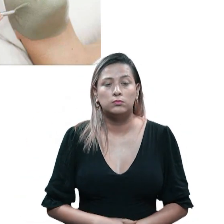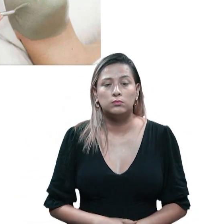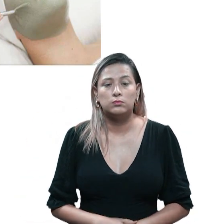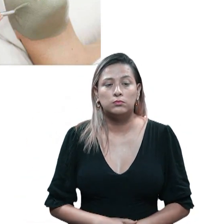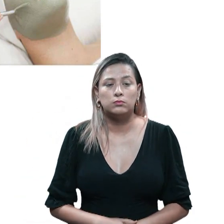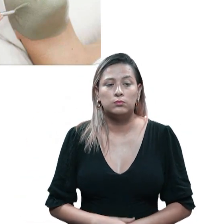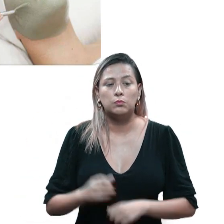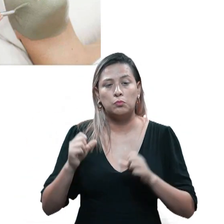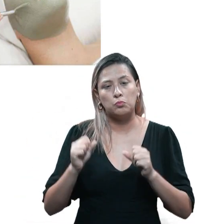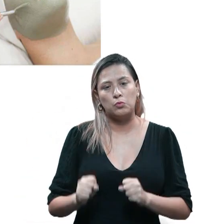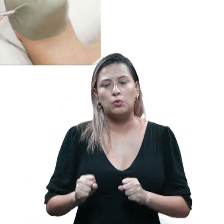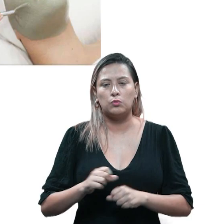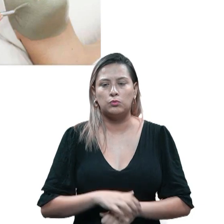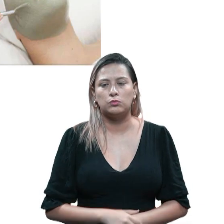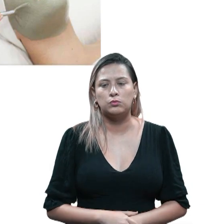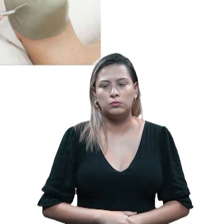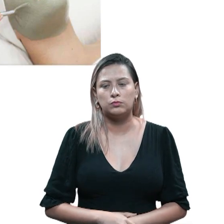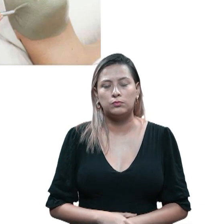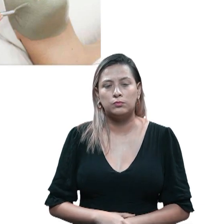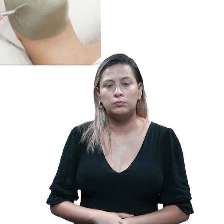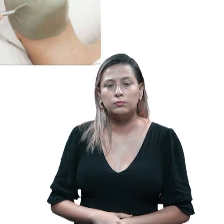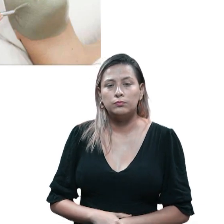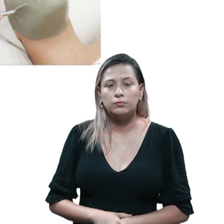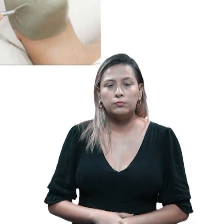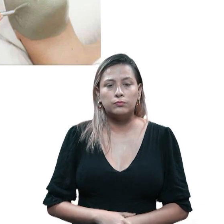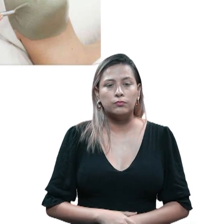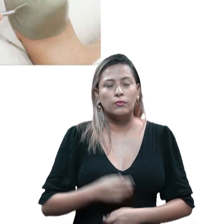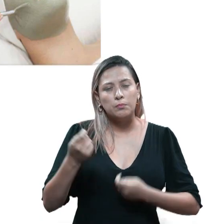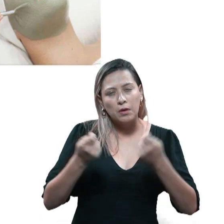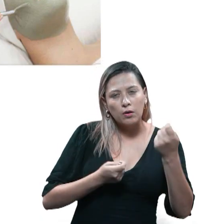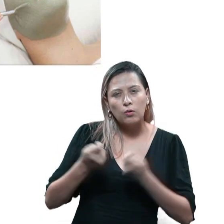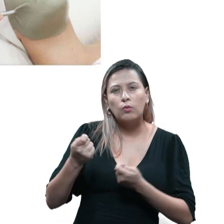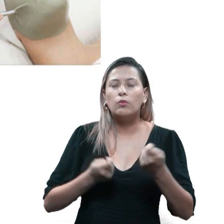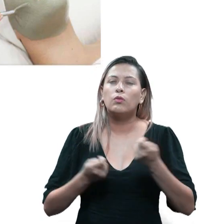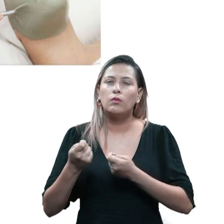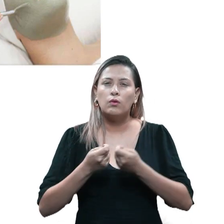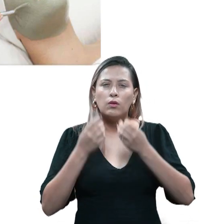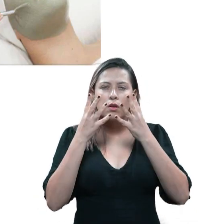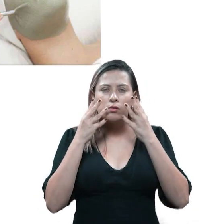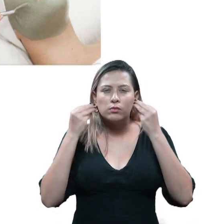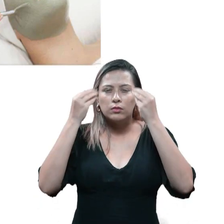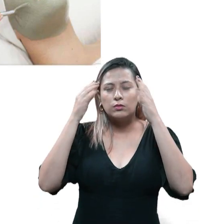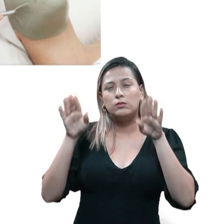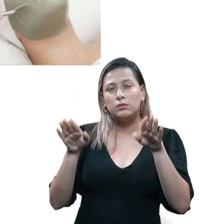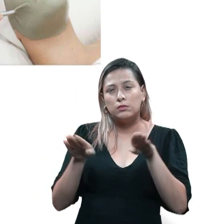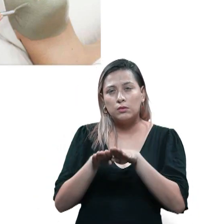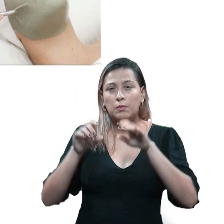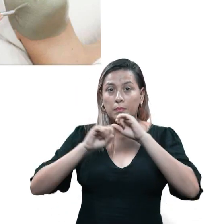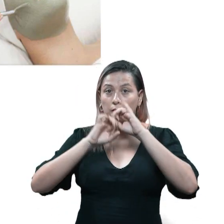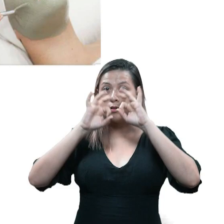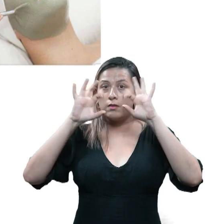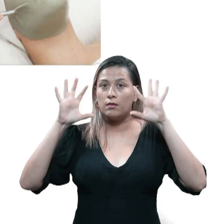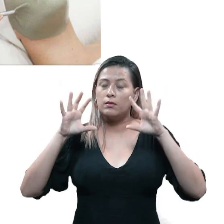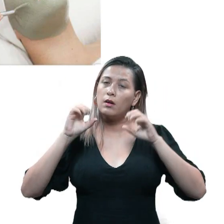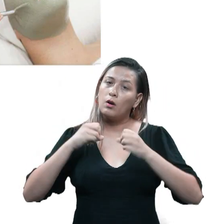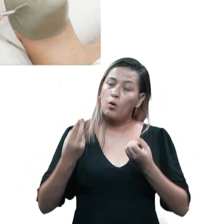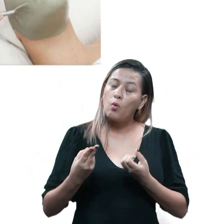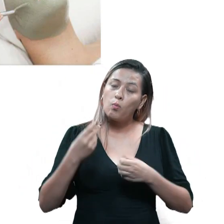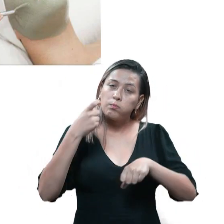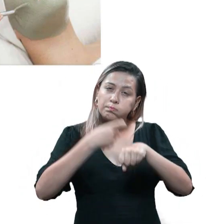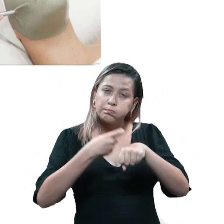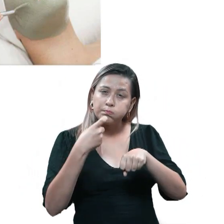O ativo pode ser cicatrizante, para controle de oleosidade, pode ser clareador, firmador ou